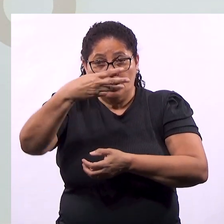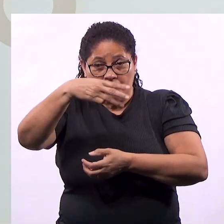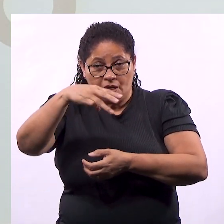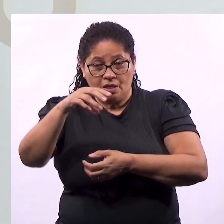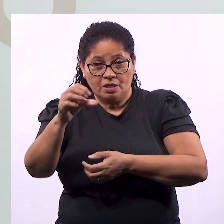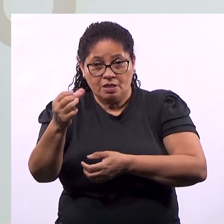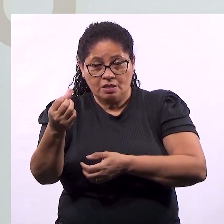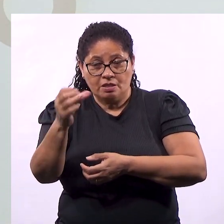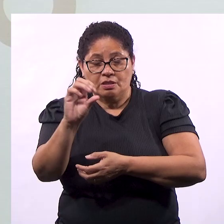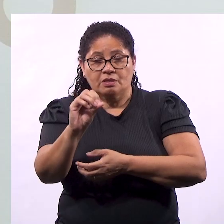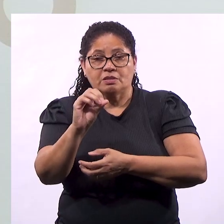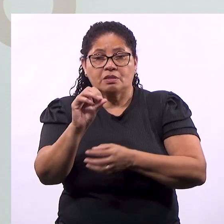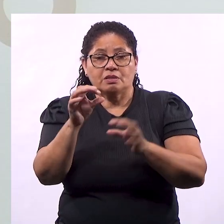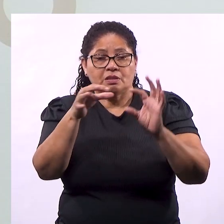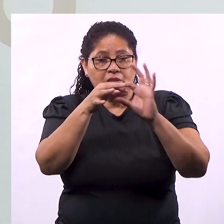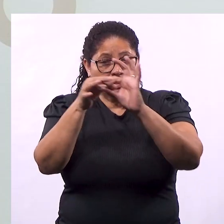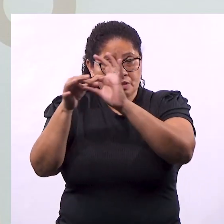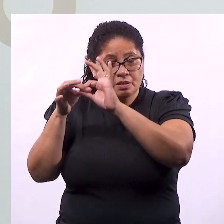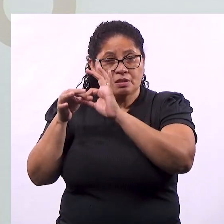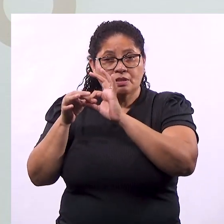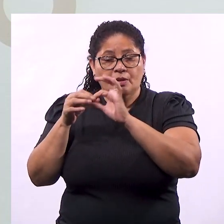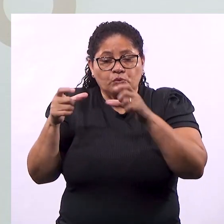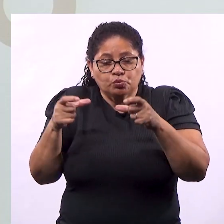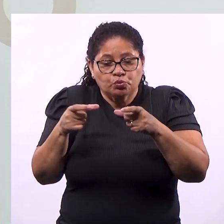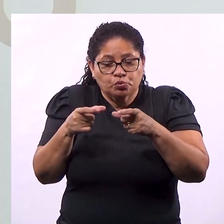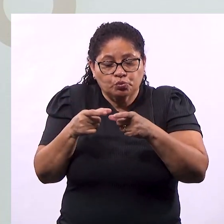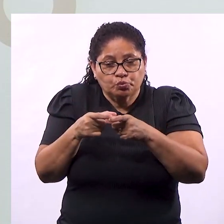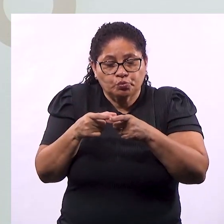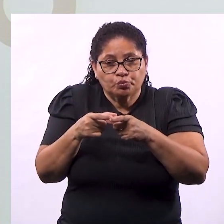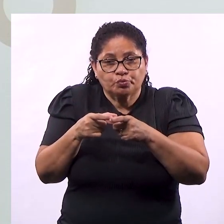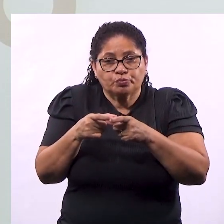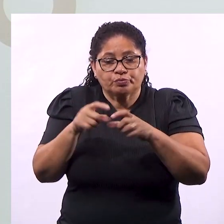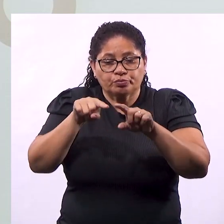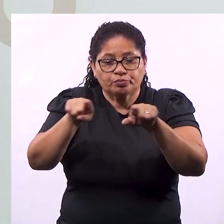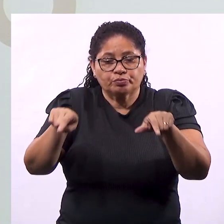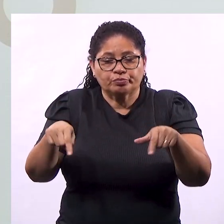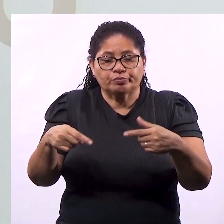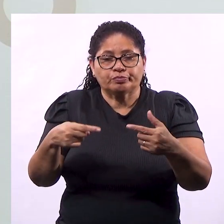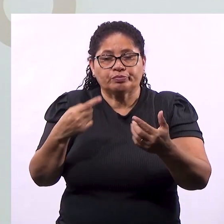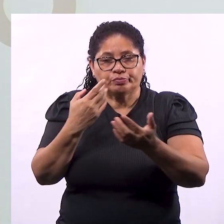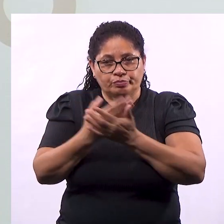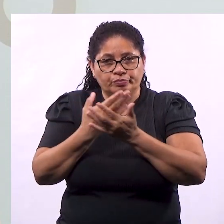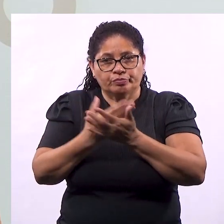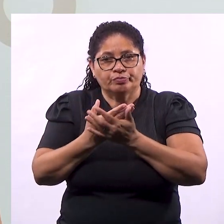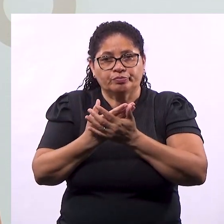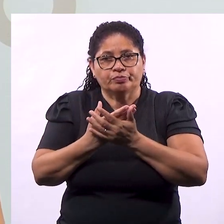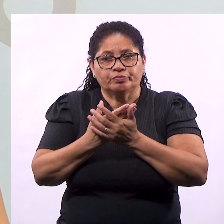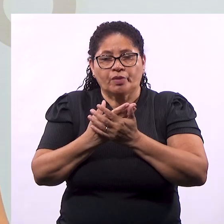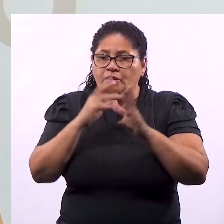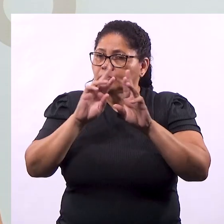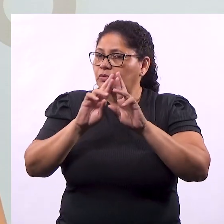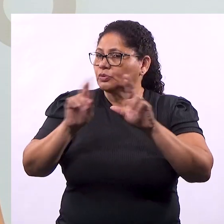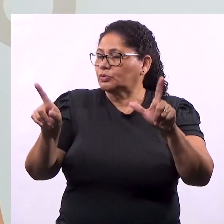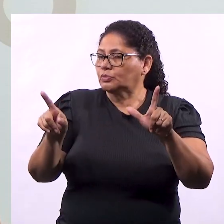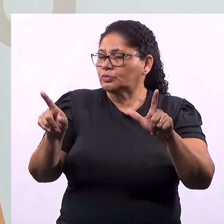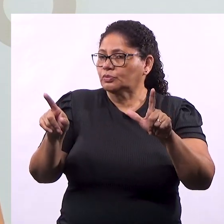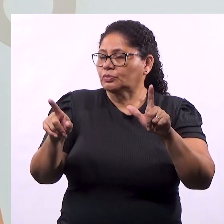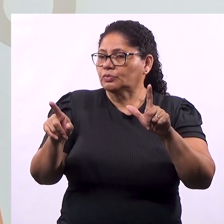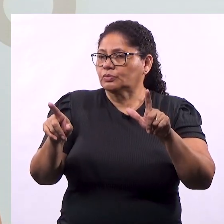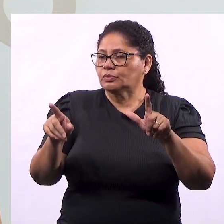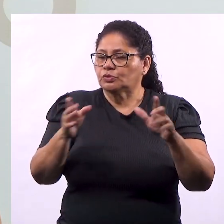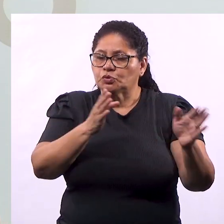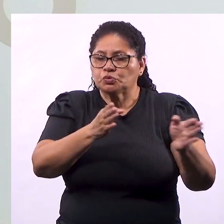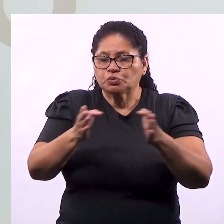360 no contexto da sala de aula tá então a gente tem aí esses diferentes